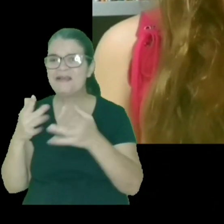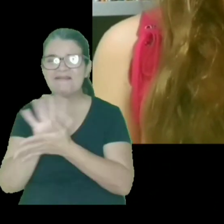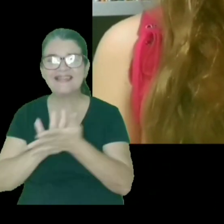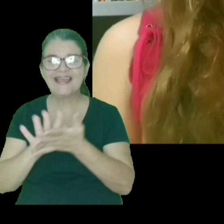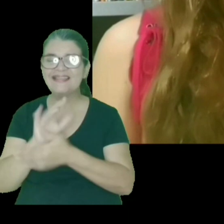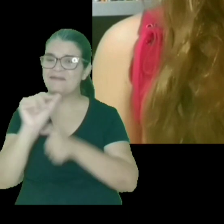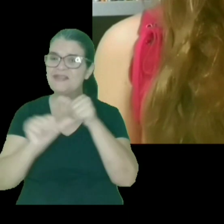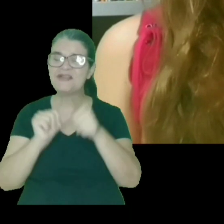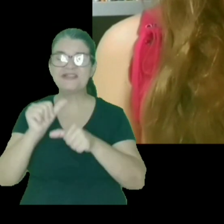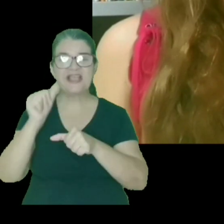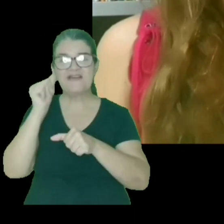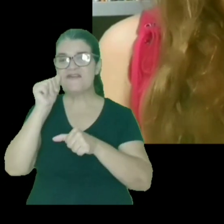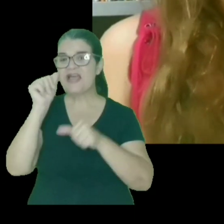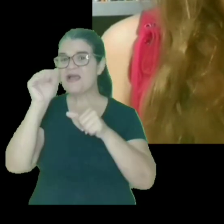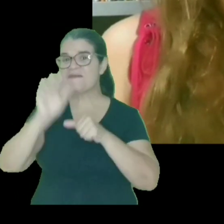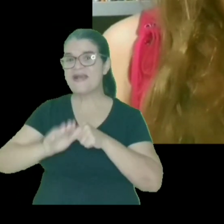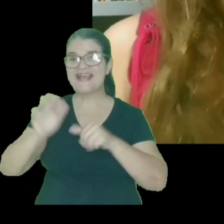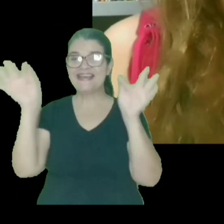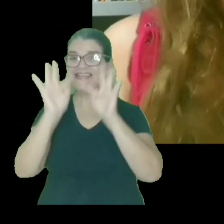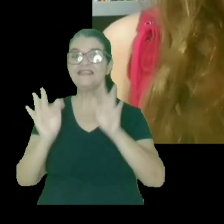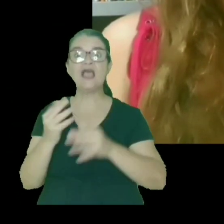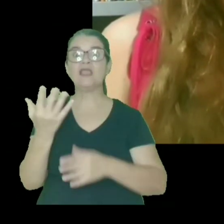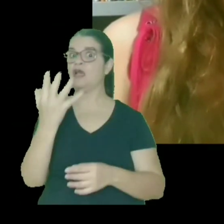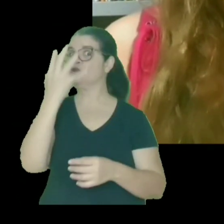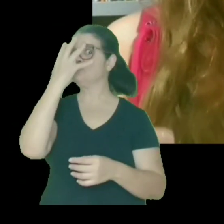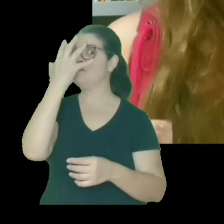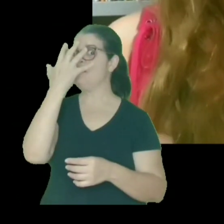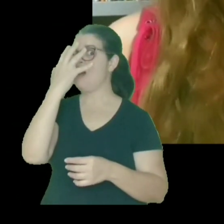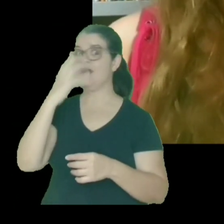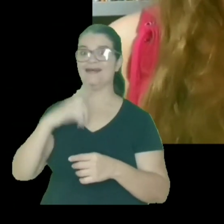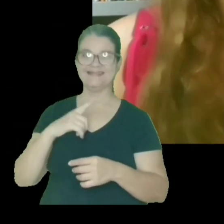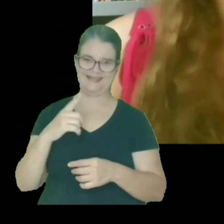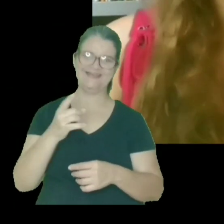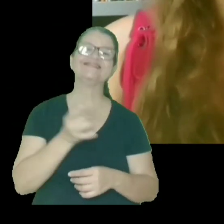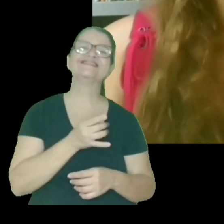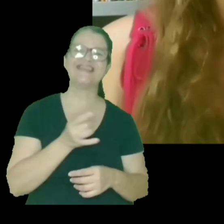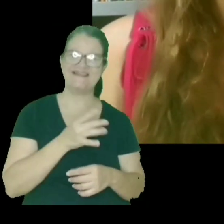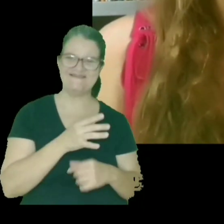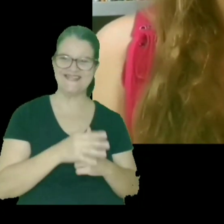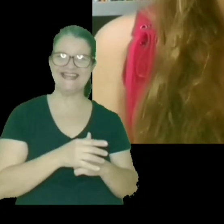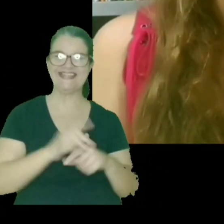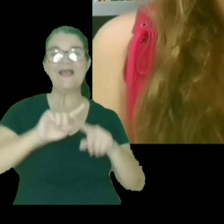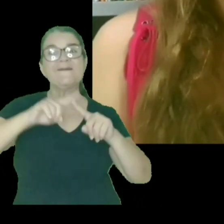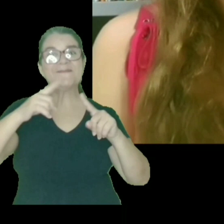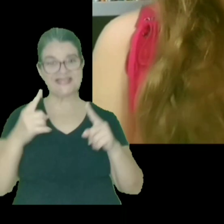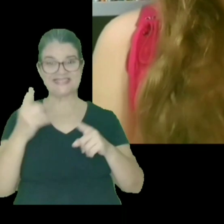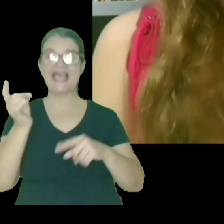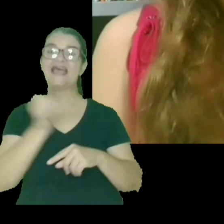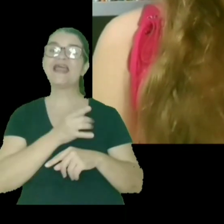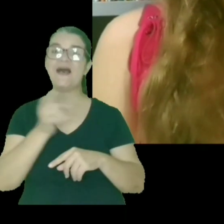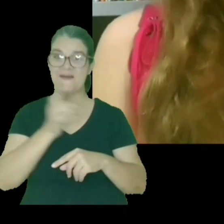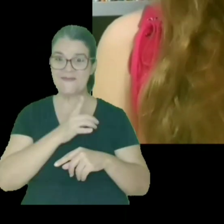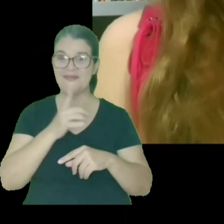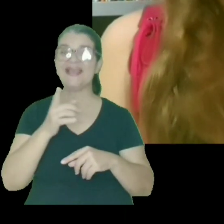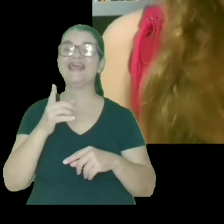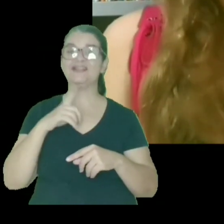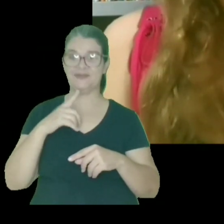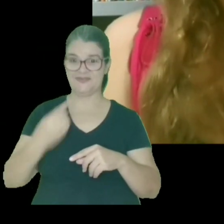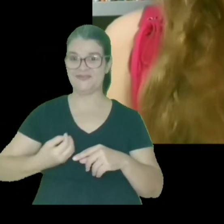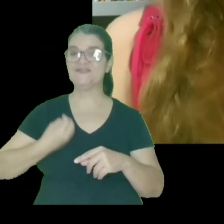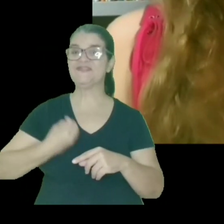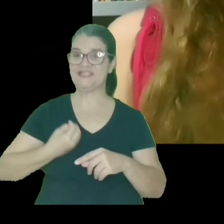feliz. E as máscaras? Eu tinha medo, mas era um medo vital e